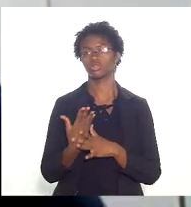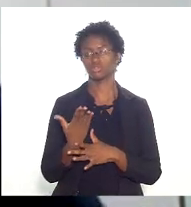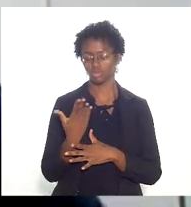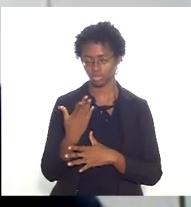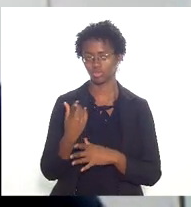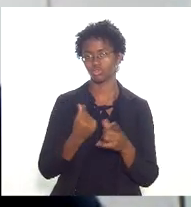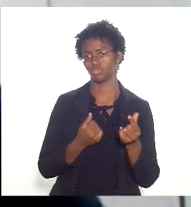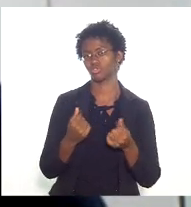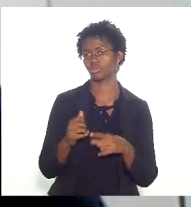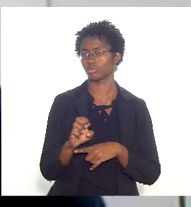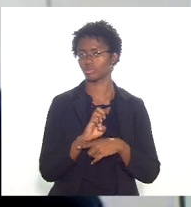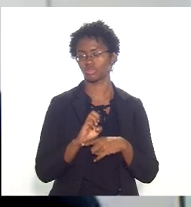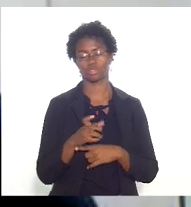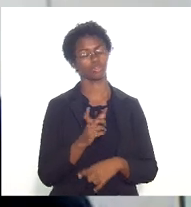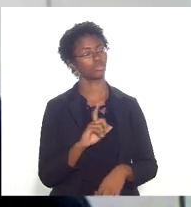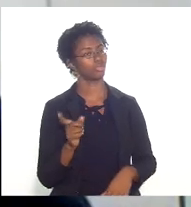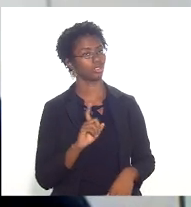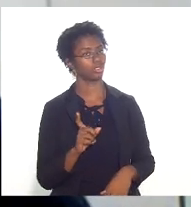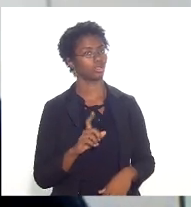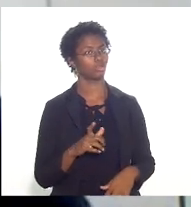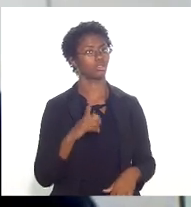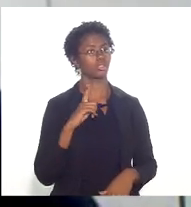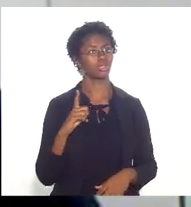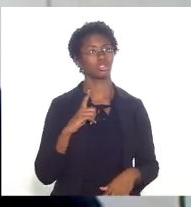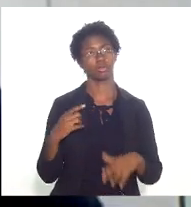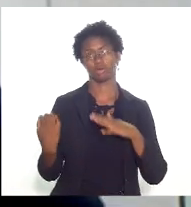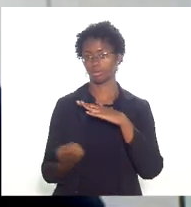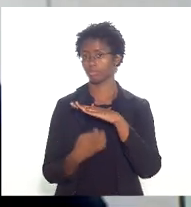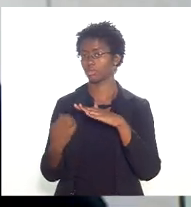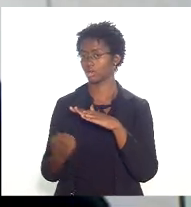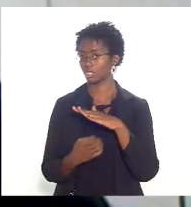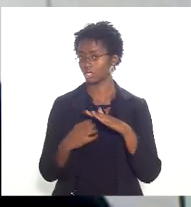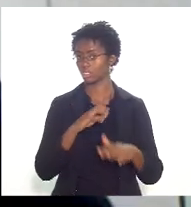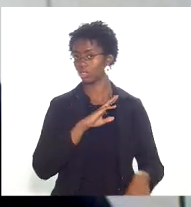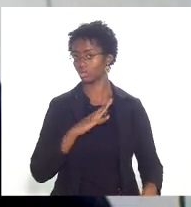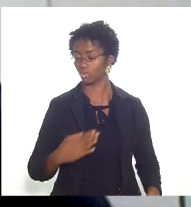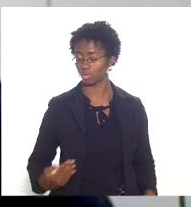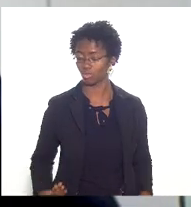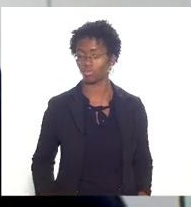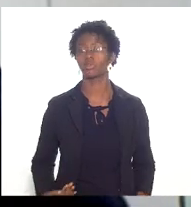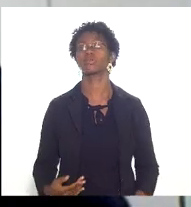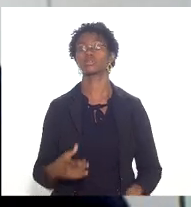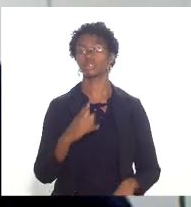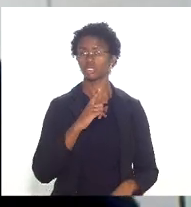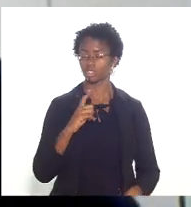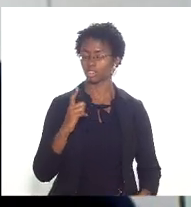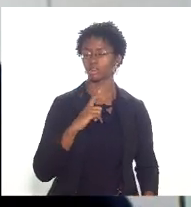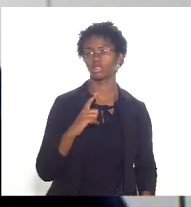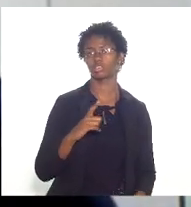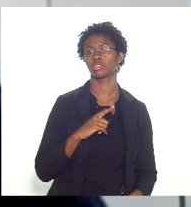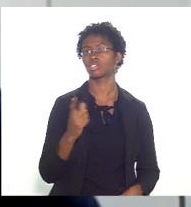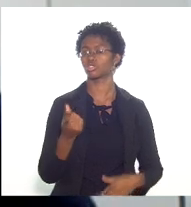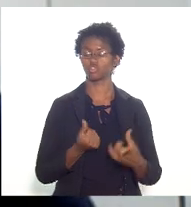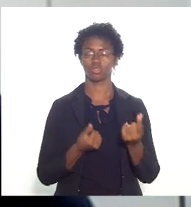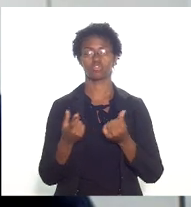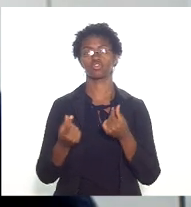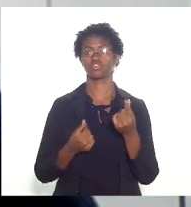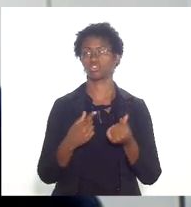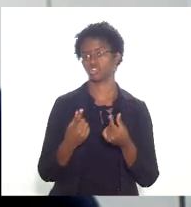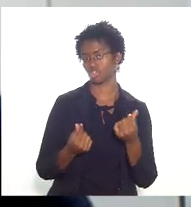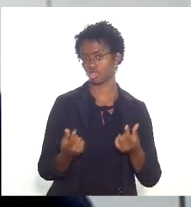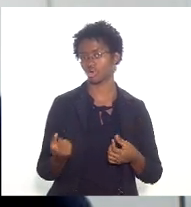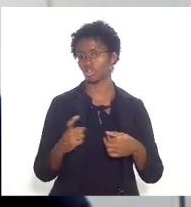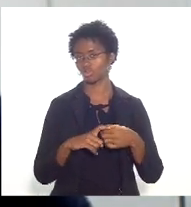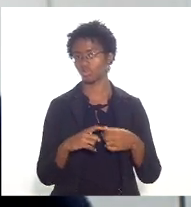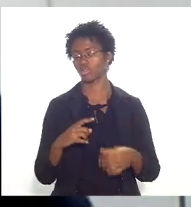pelo contrário nós temos aí uma empresa pública que gera uma lucratividade bilionária para o estado